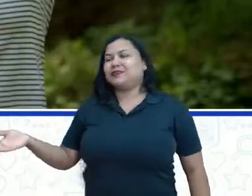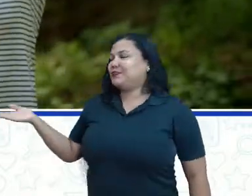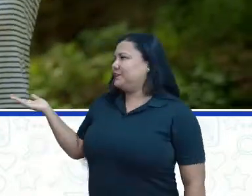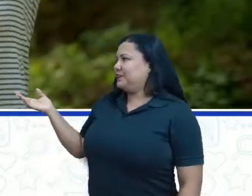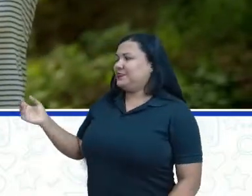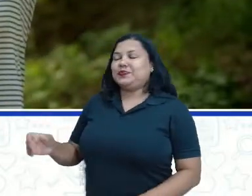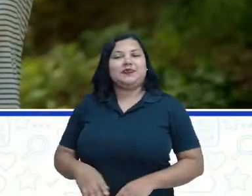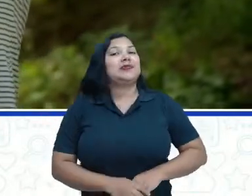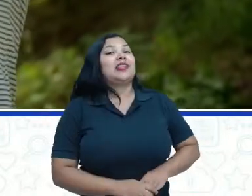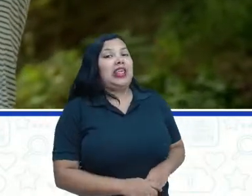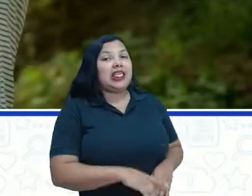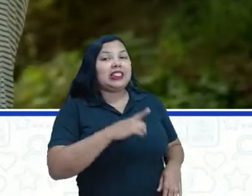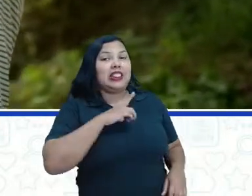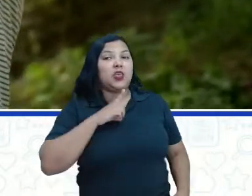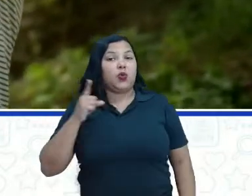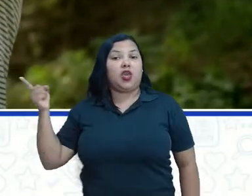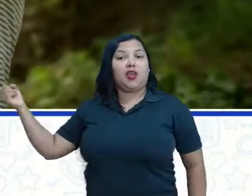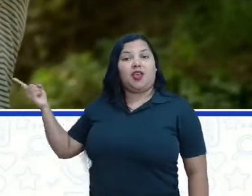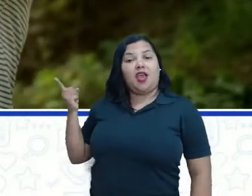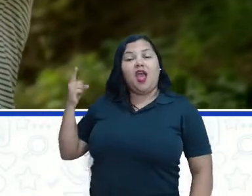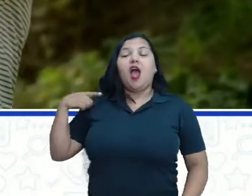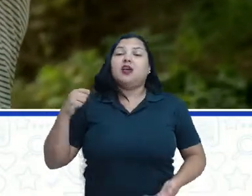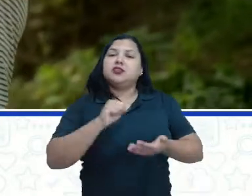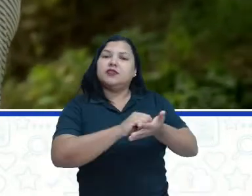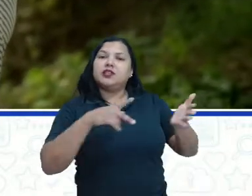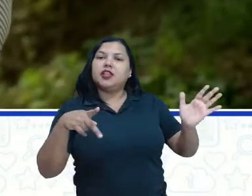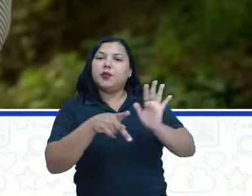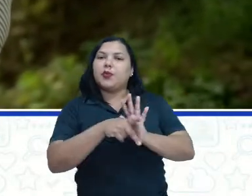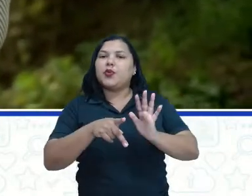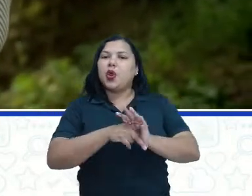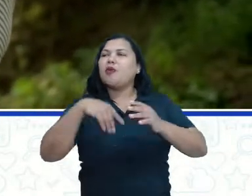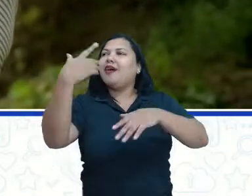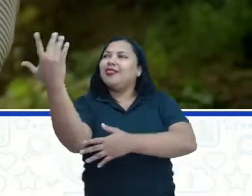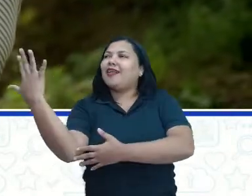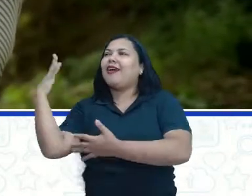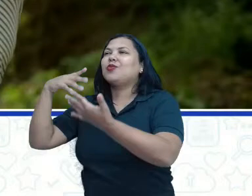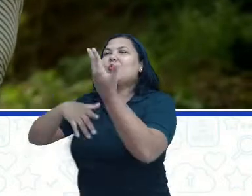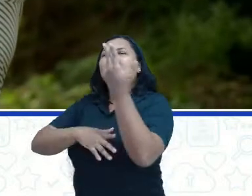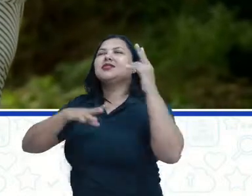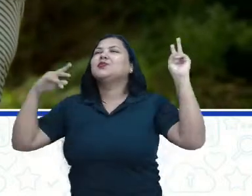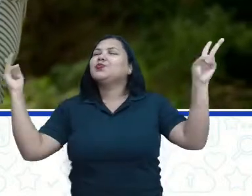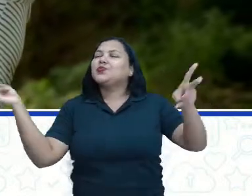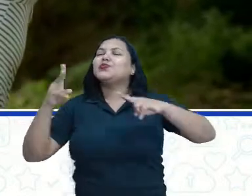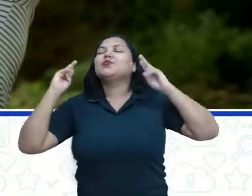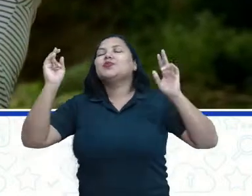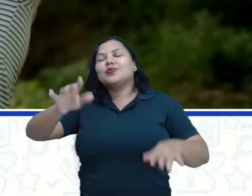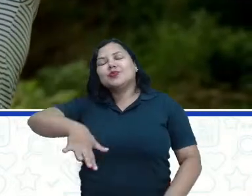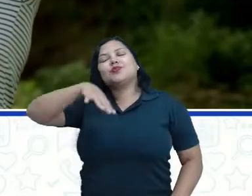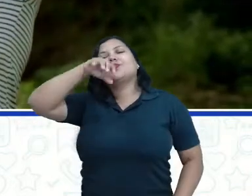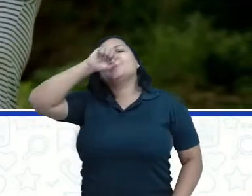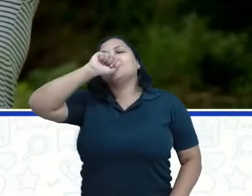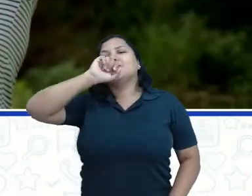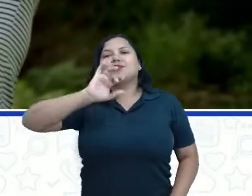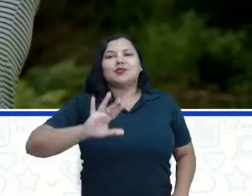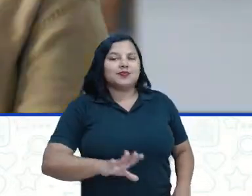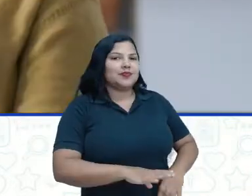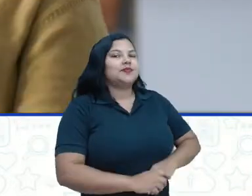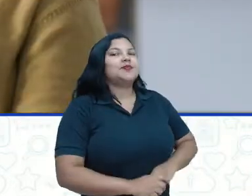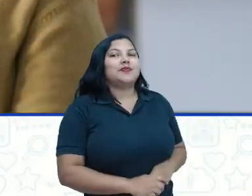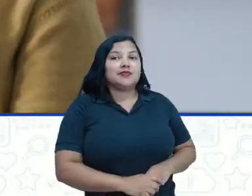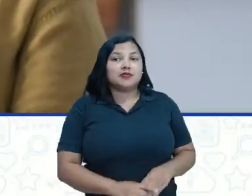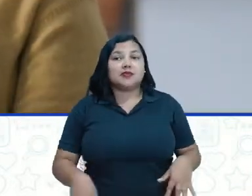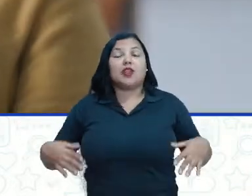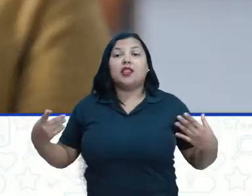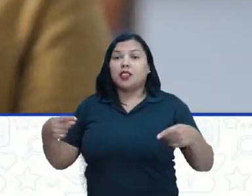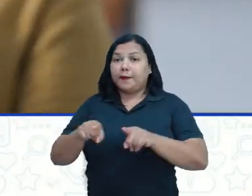existe o outdoor activities, ou seja, atividades ao ar livre. Esse outdoor é como se fosse ao ar livre, tá? Atividades ao ar livre.